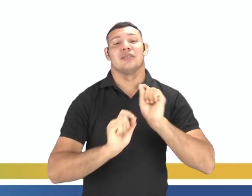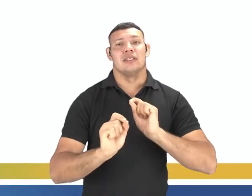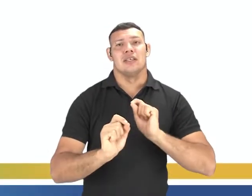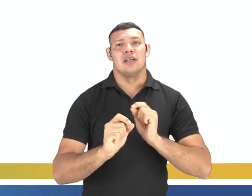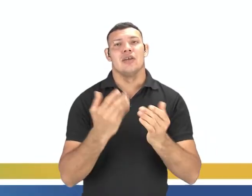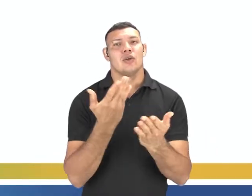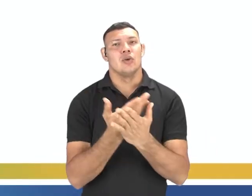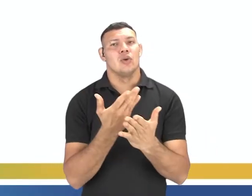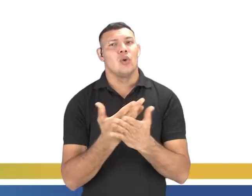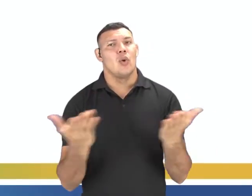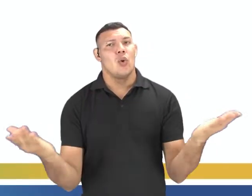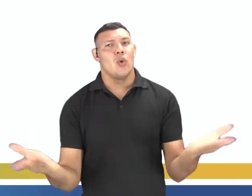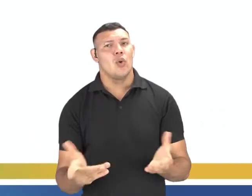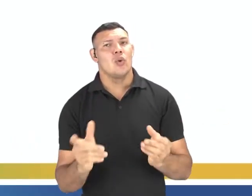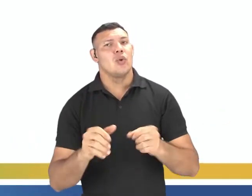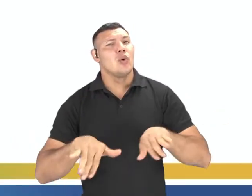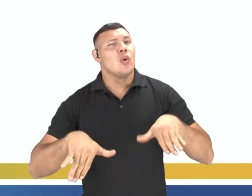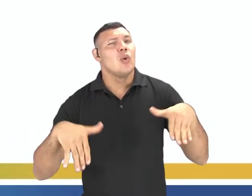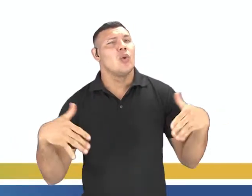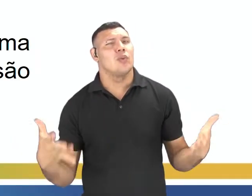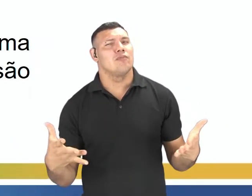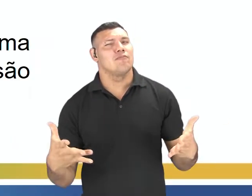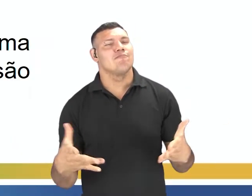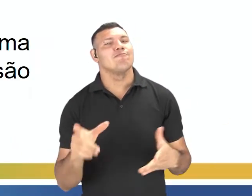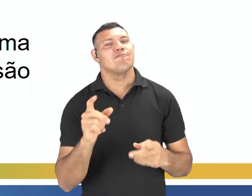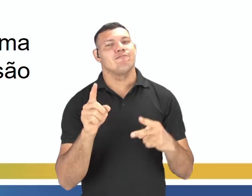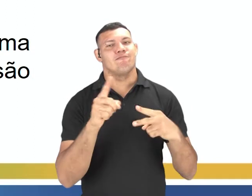parônimas. Então, acompanha comigo.